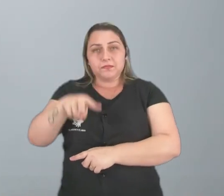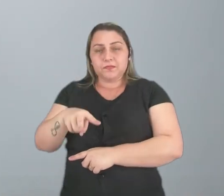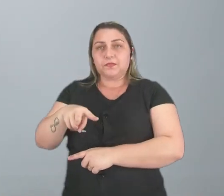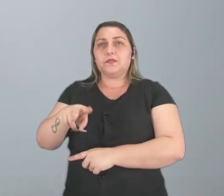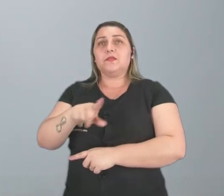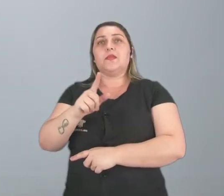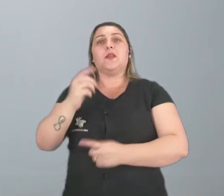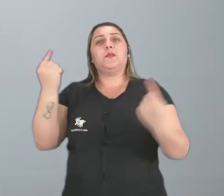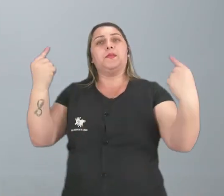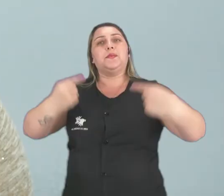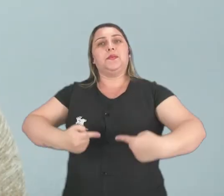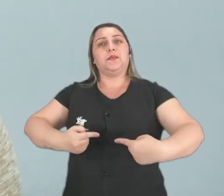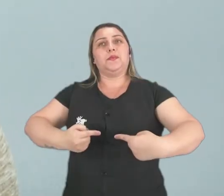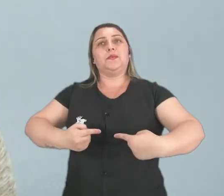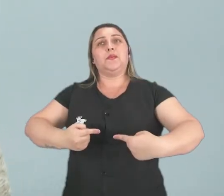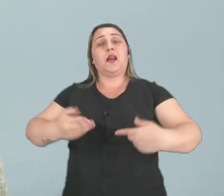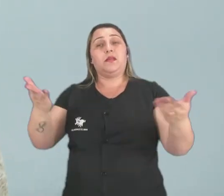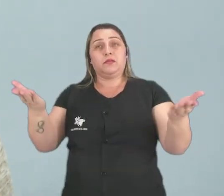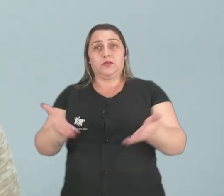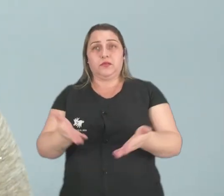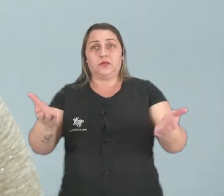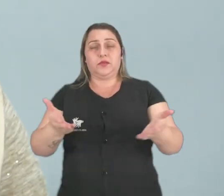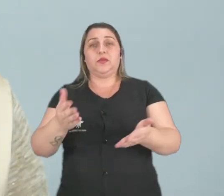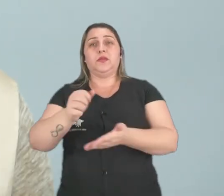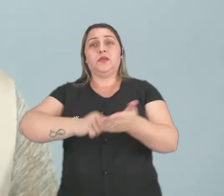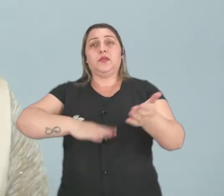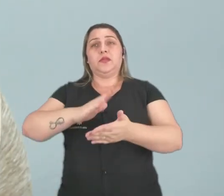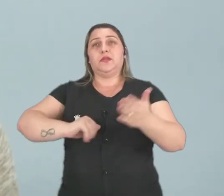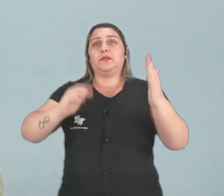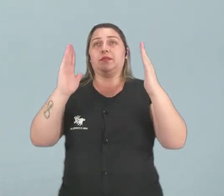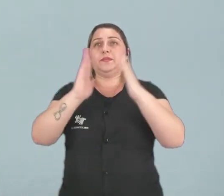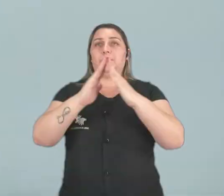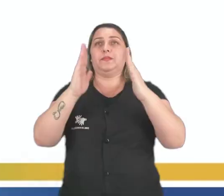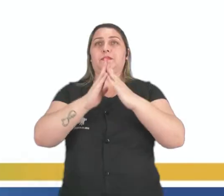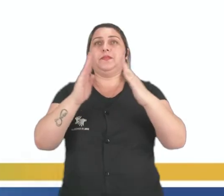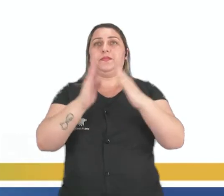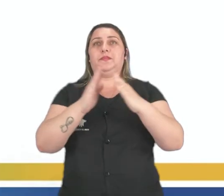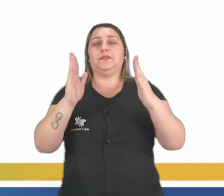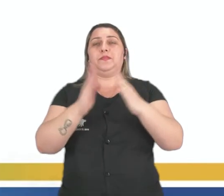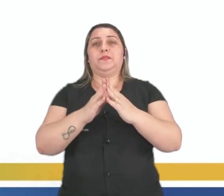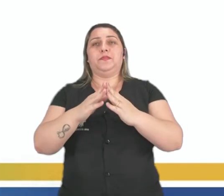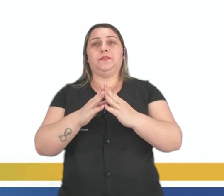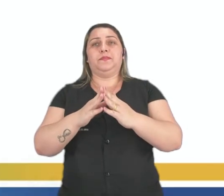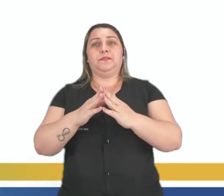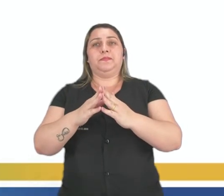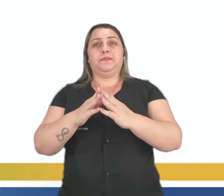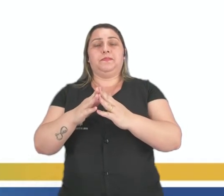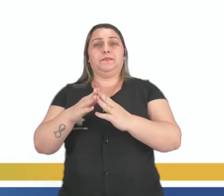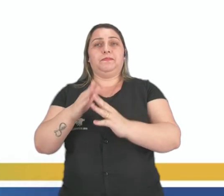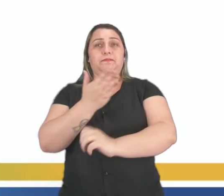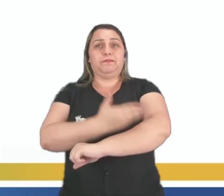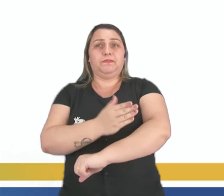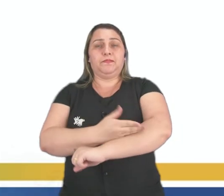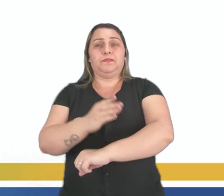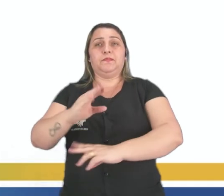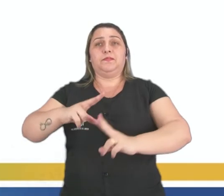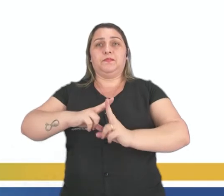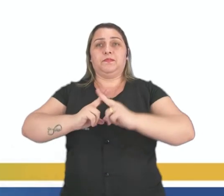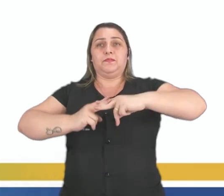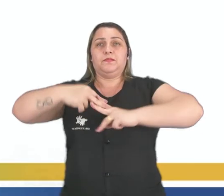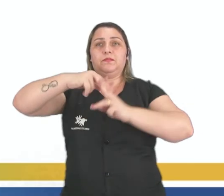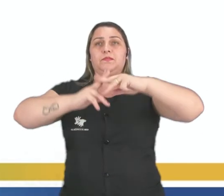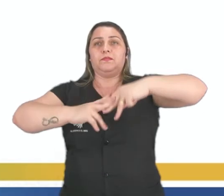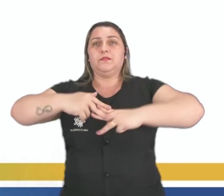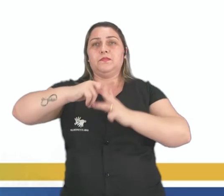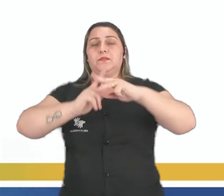Eu vou lançar um desafio para vocês agora, um exercitando em casa. Vamos testar a sua